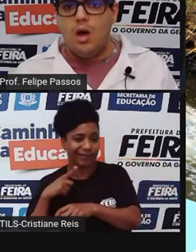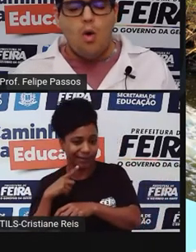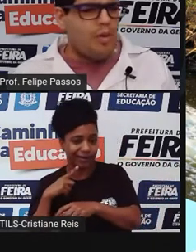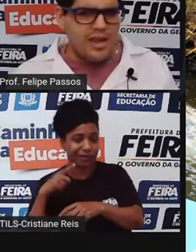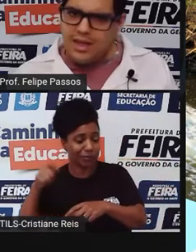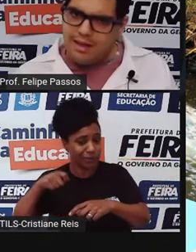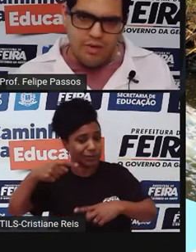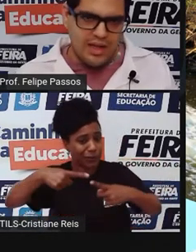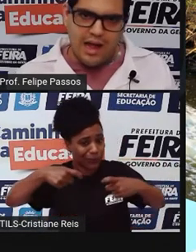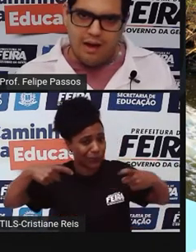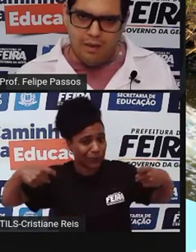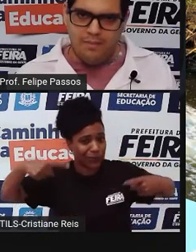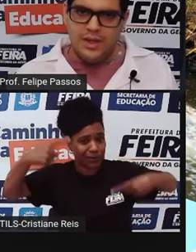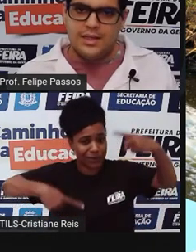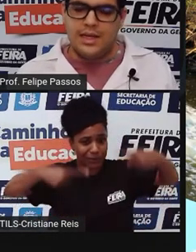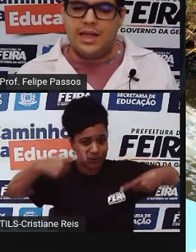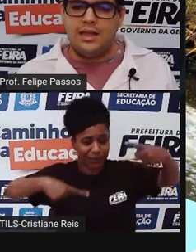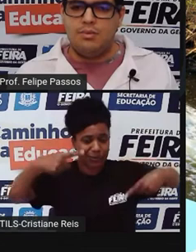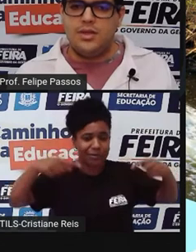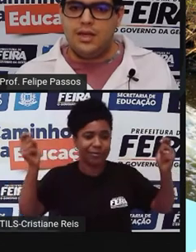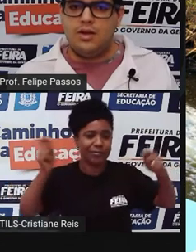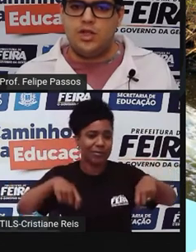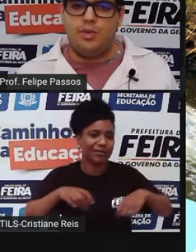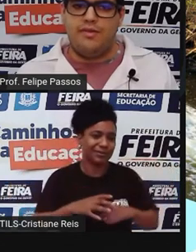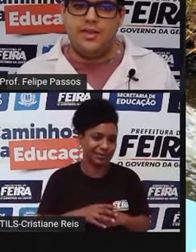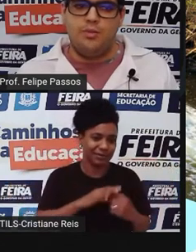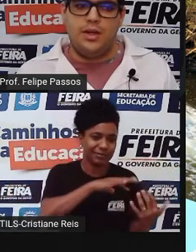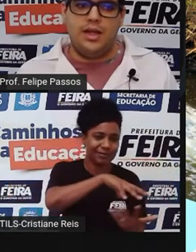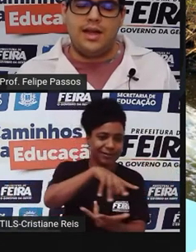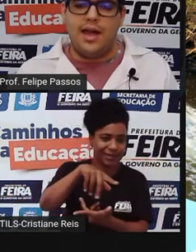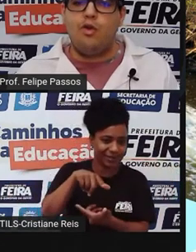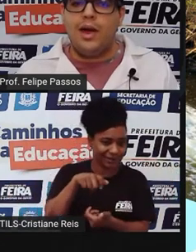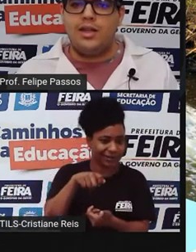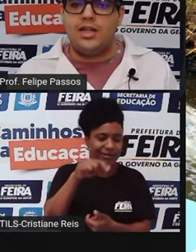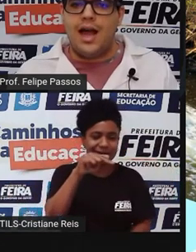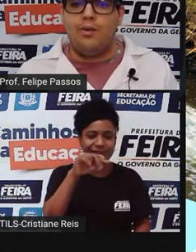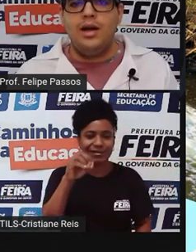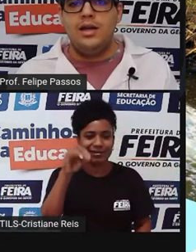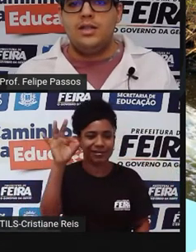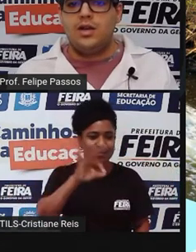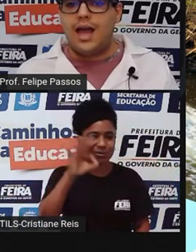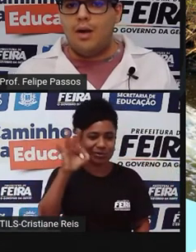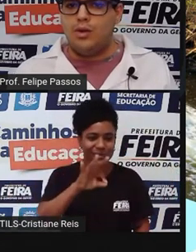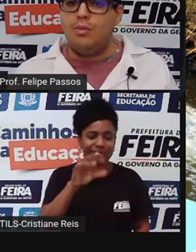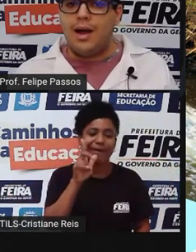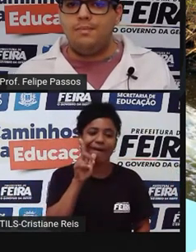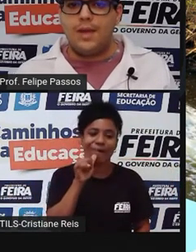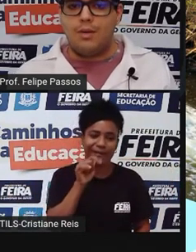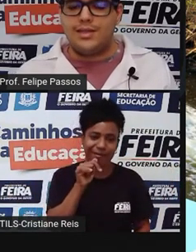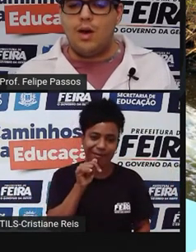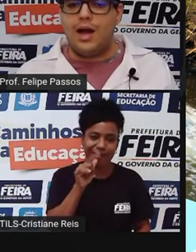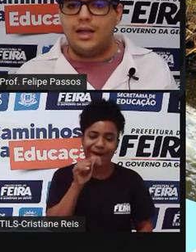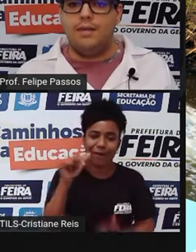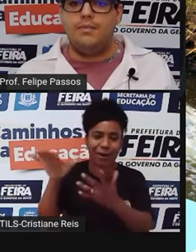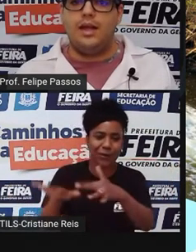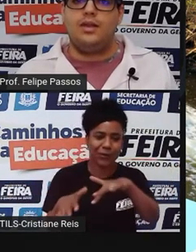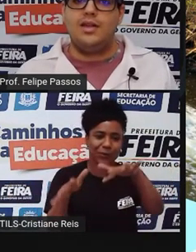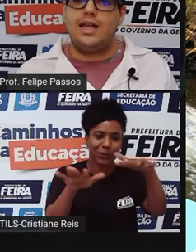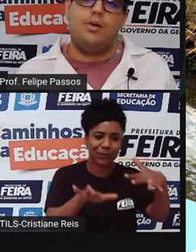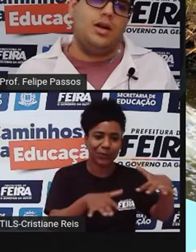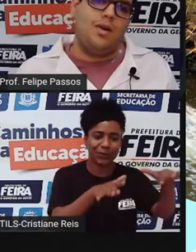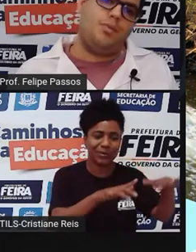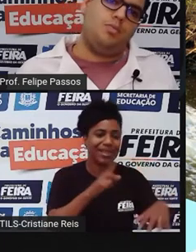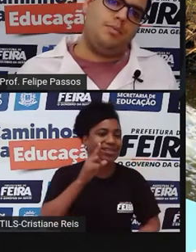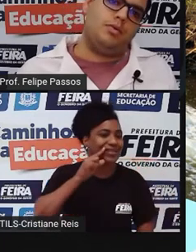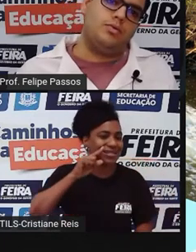mundo. O planeta tem muita água. 70% da superfície do planeta é coberta de água, só que é água do mar, água salgada, né? Então,